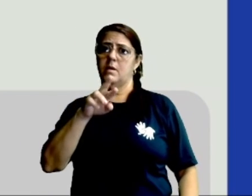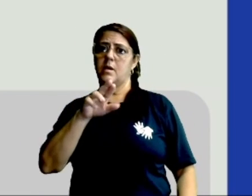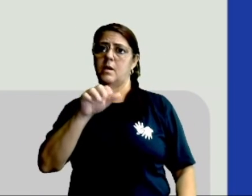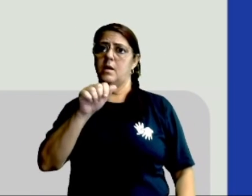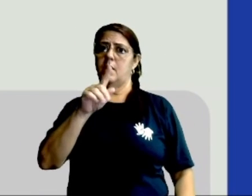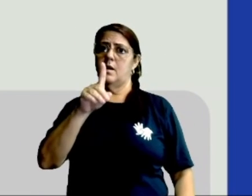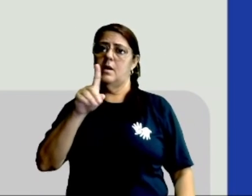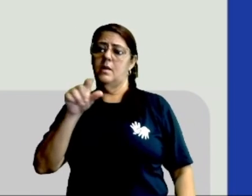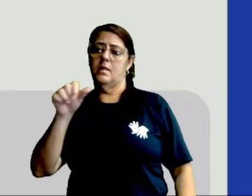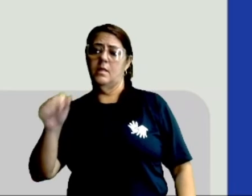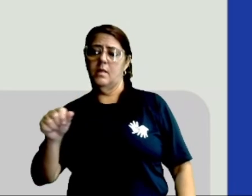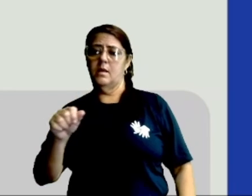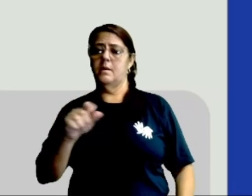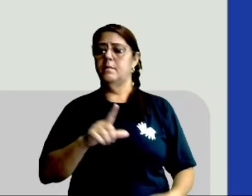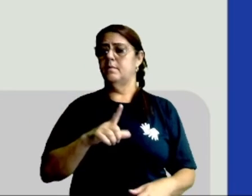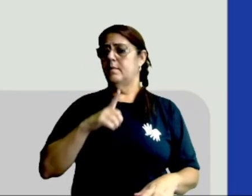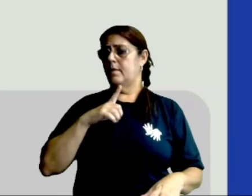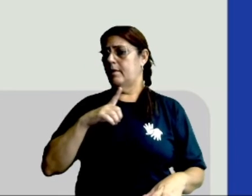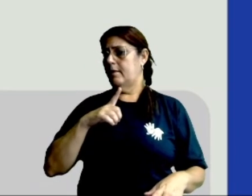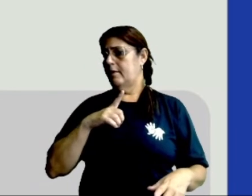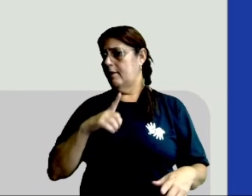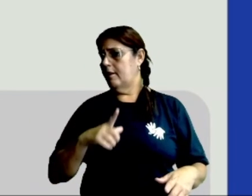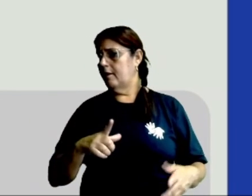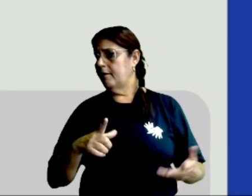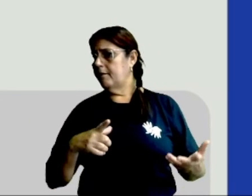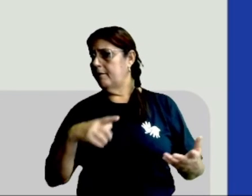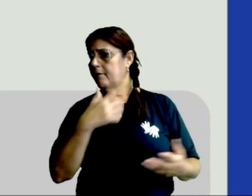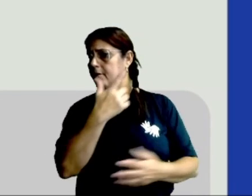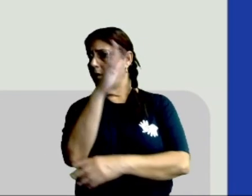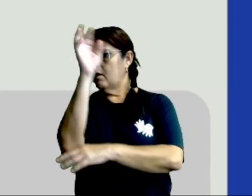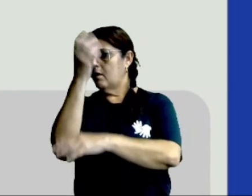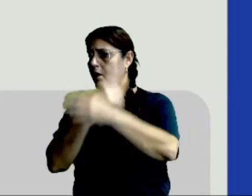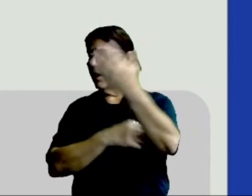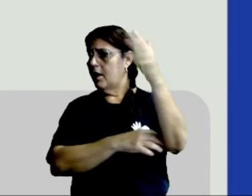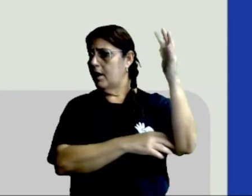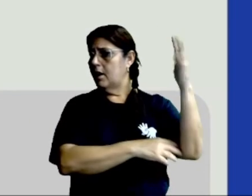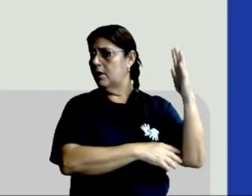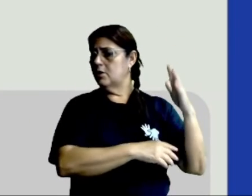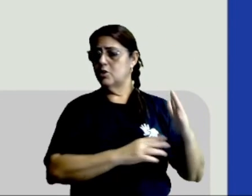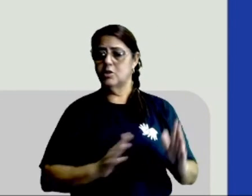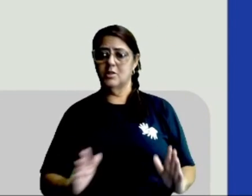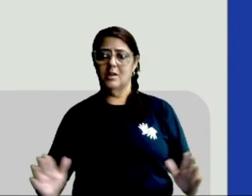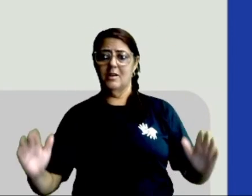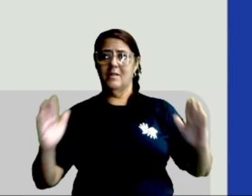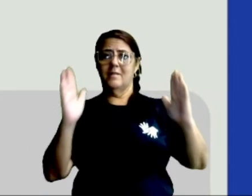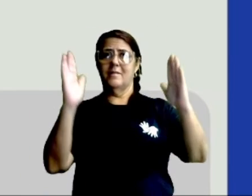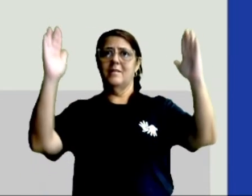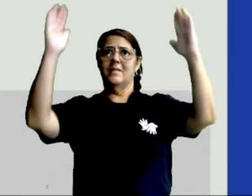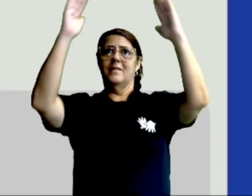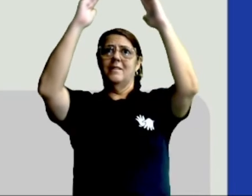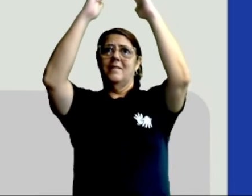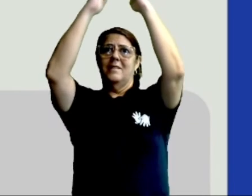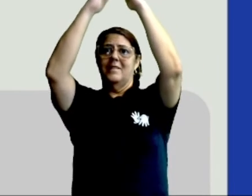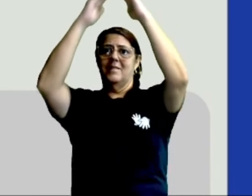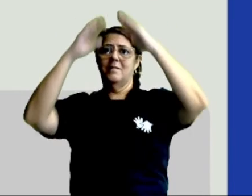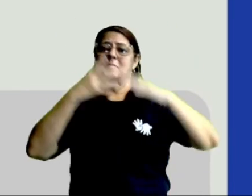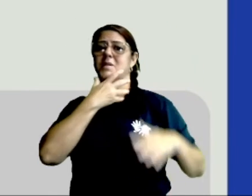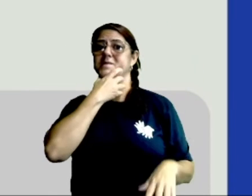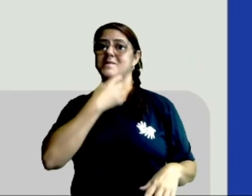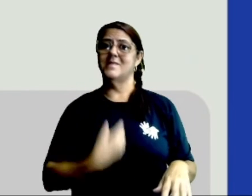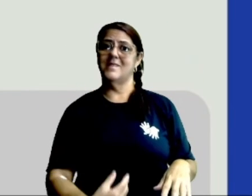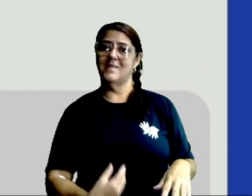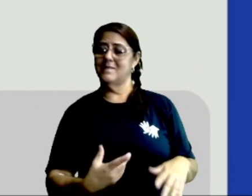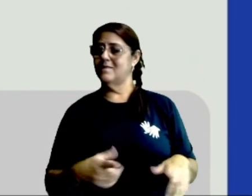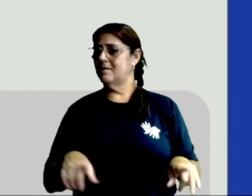no Canadá. A floresta boreal, que são aqueles pinheiros, né, pinheirinho de Natal, aqueles famosos, né, também chamado de taiga, bem bonito,